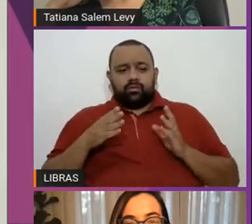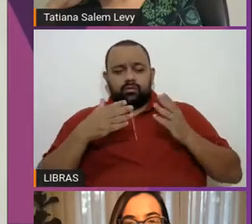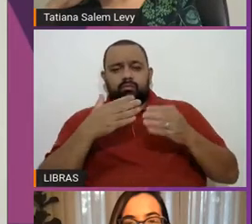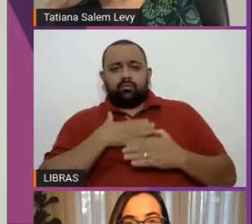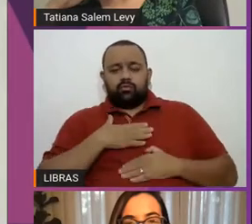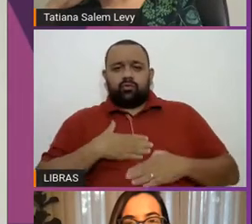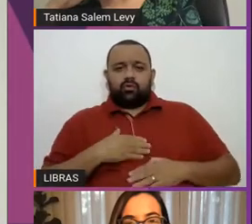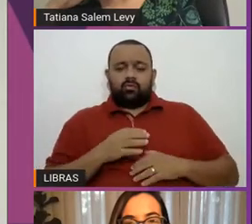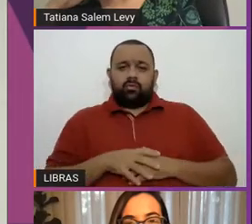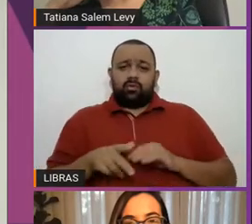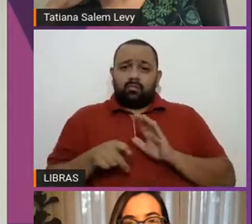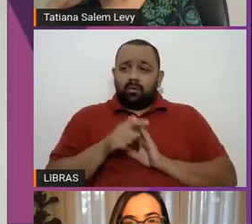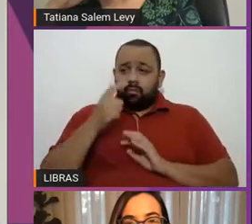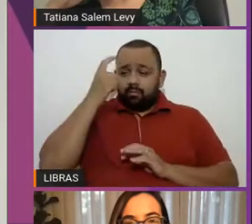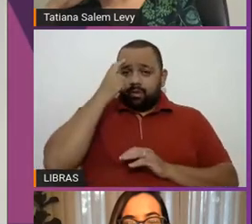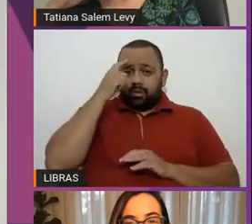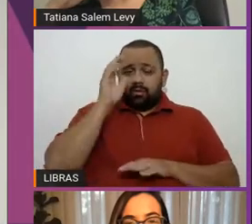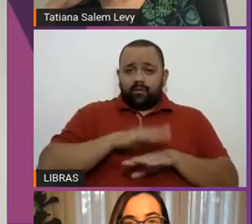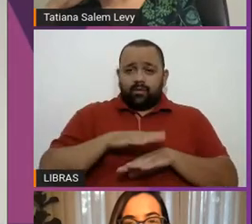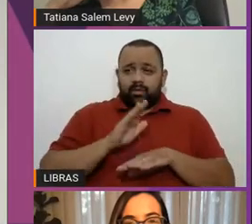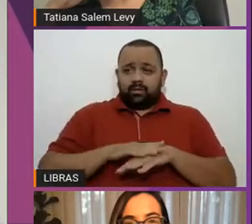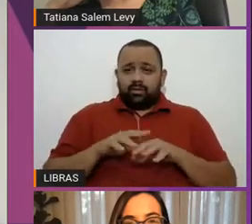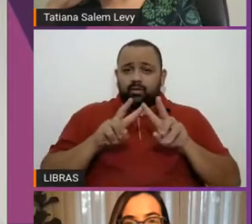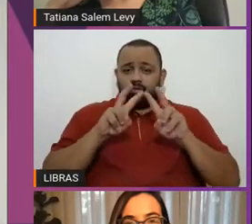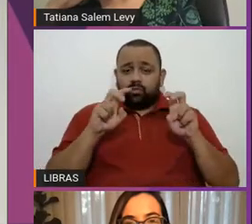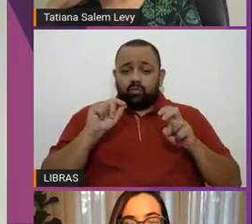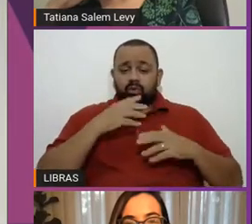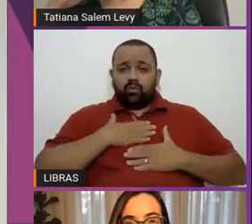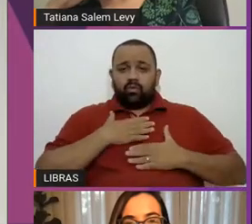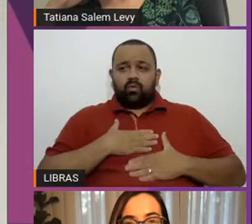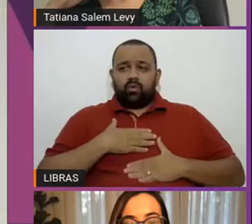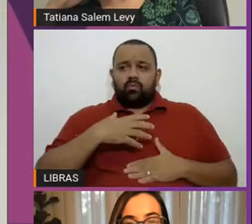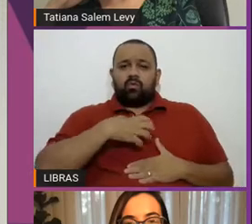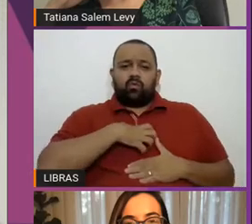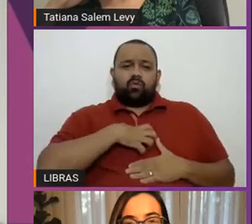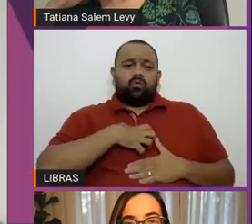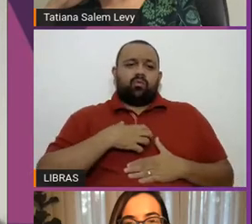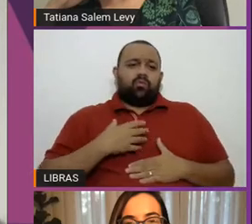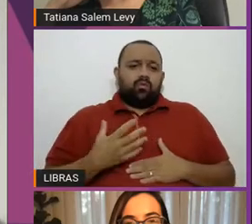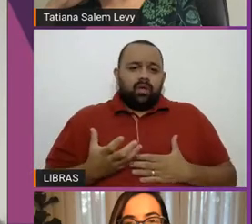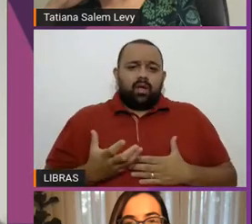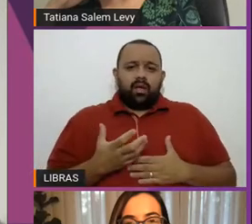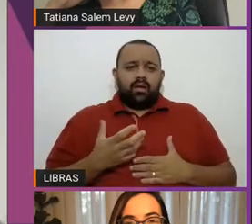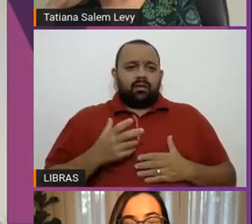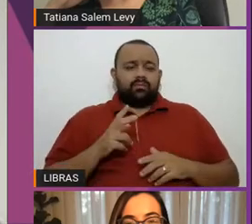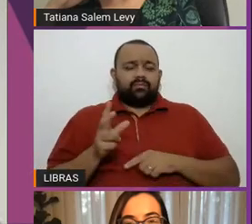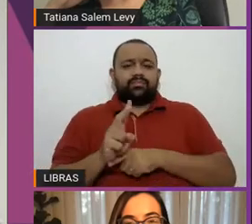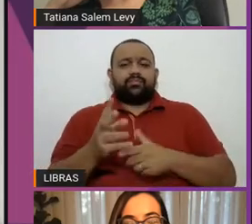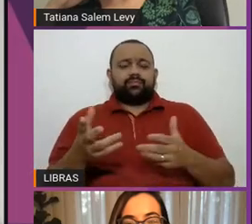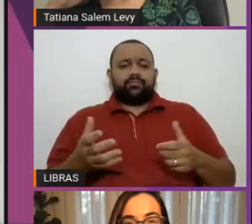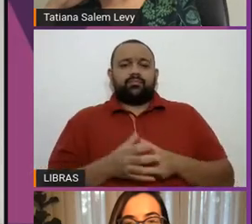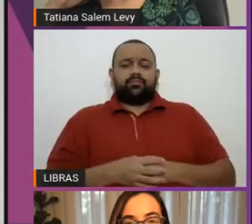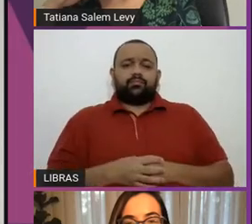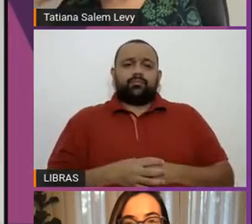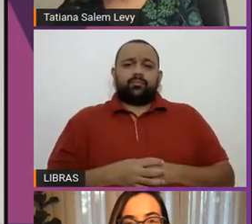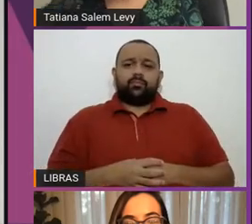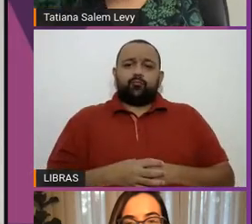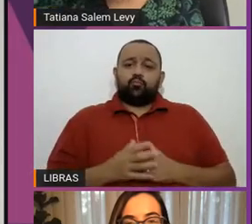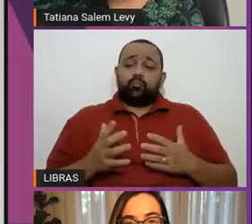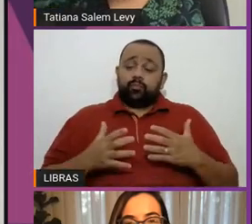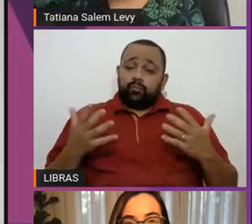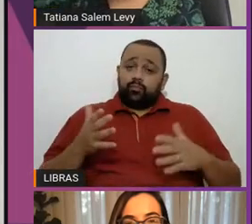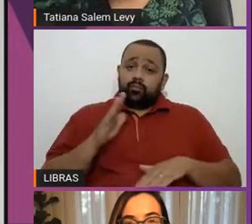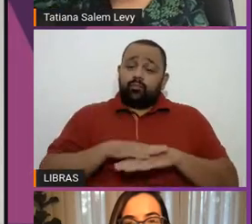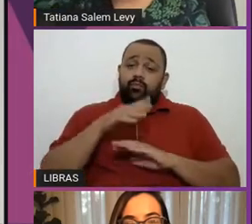mente executando ali o que o corpo quer que o corpo sente que o corpo vive então isso virou um